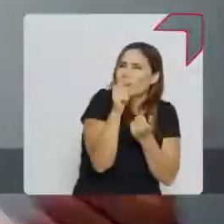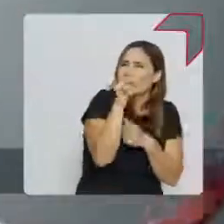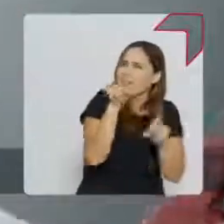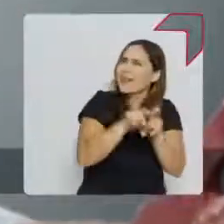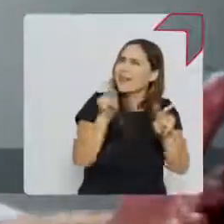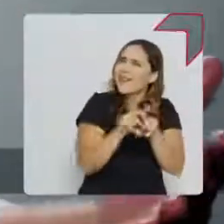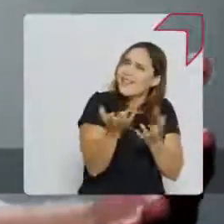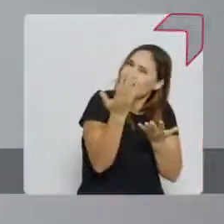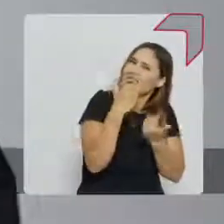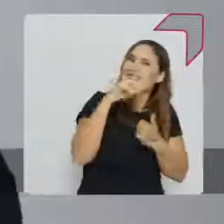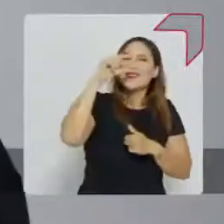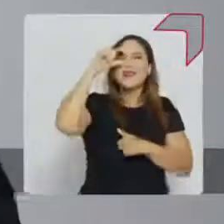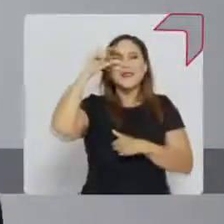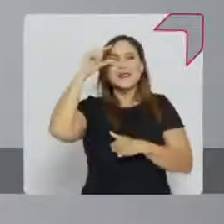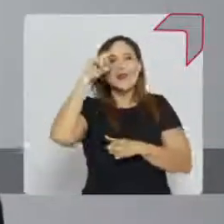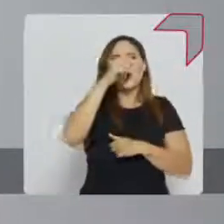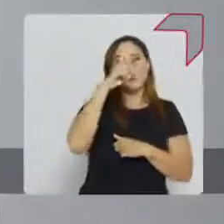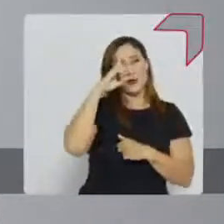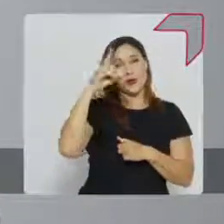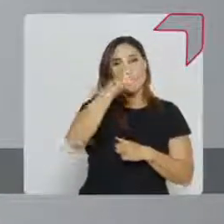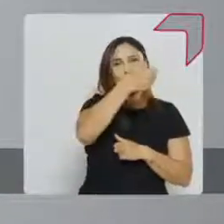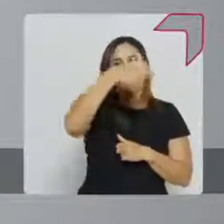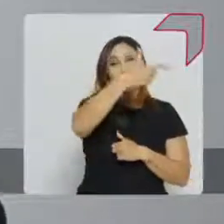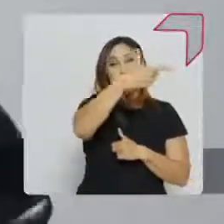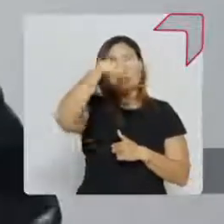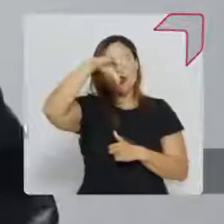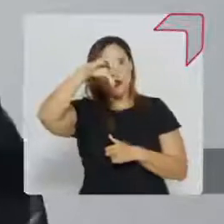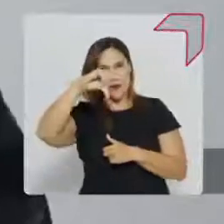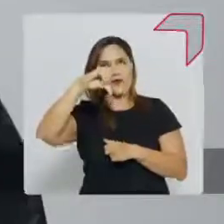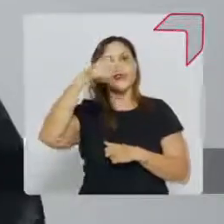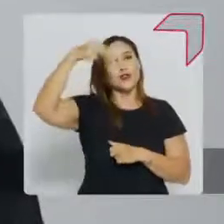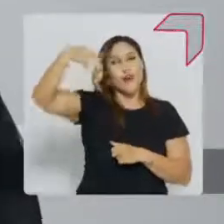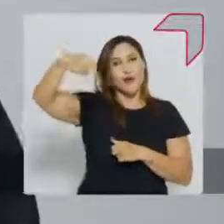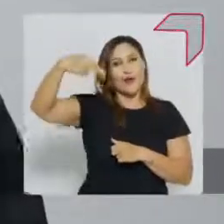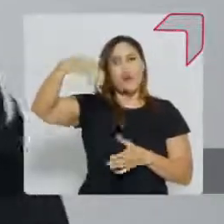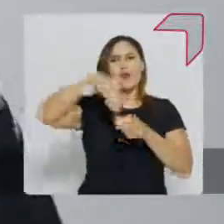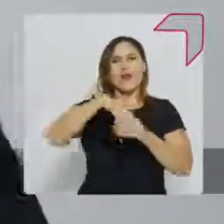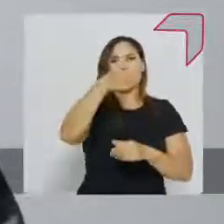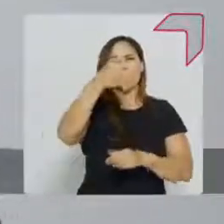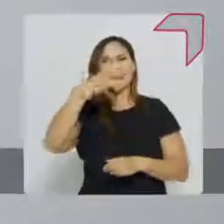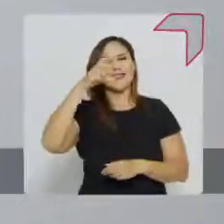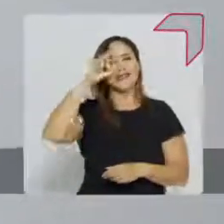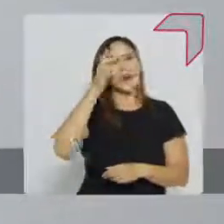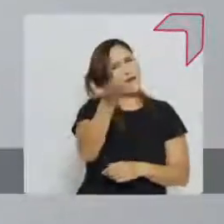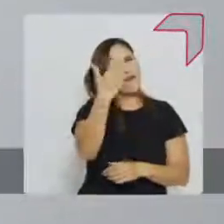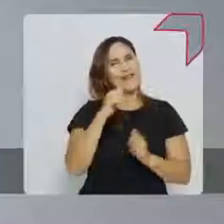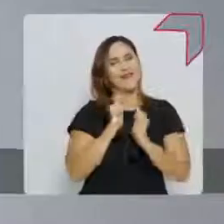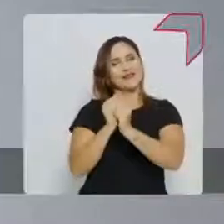também. Venha com a gente. No dia 29 de novembro, professor Zé Raimundo. 13. Venha com a